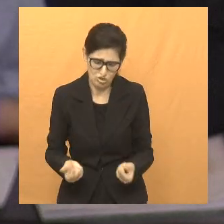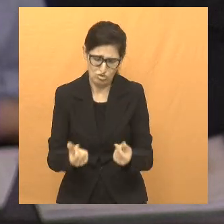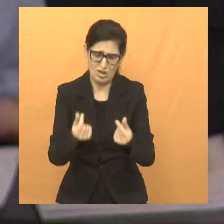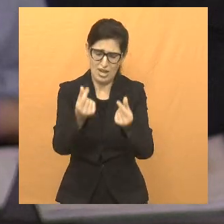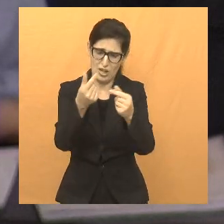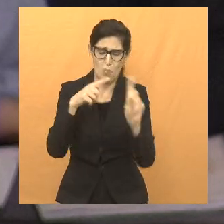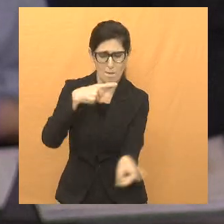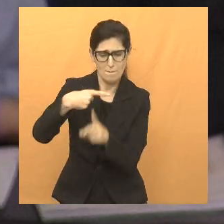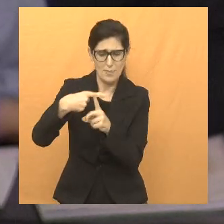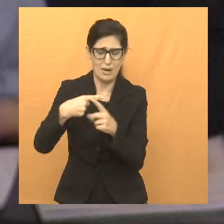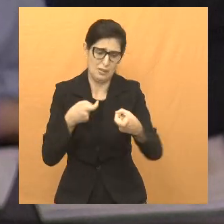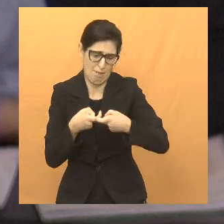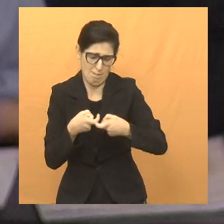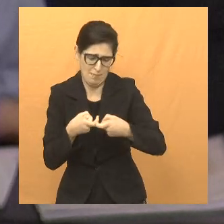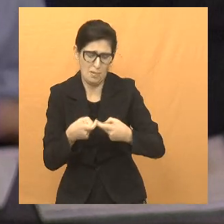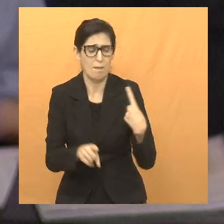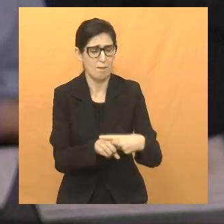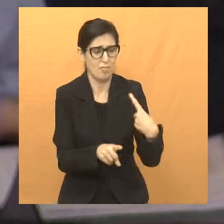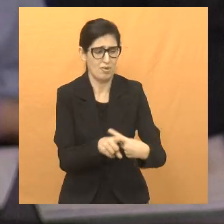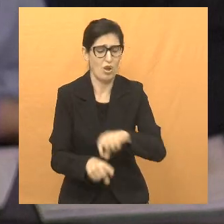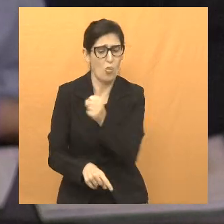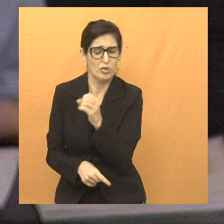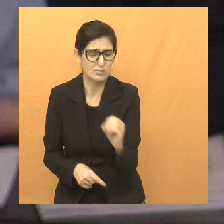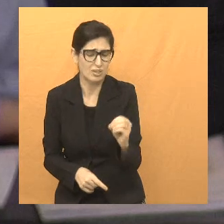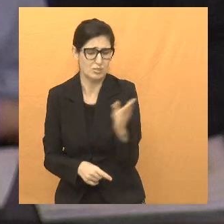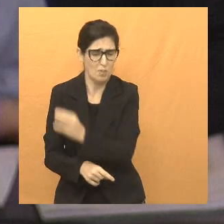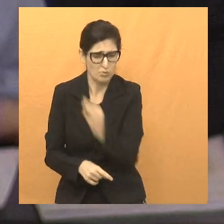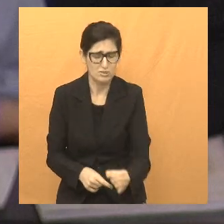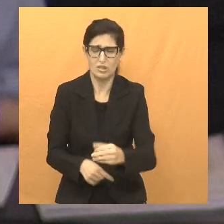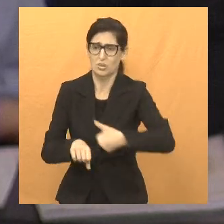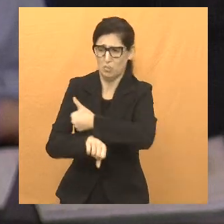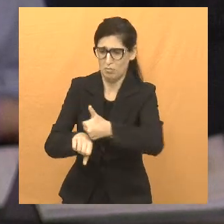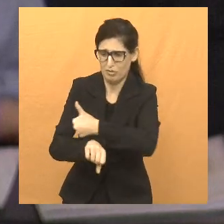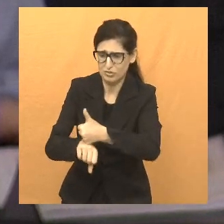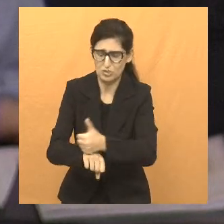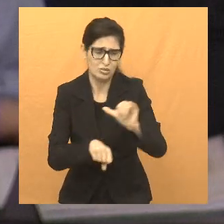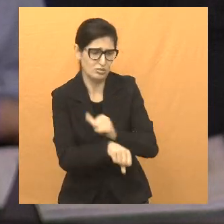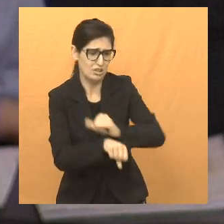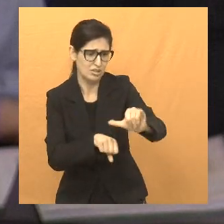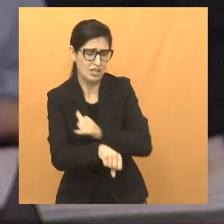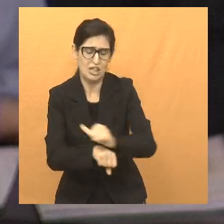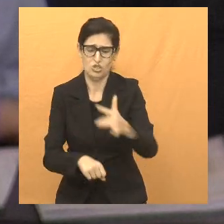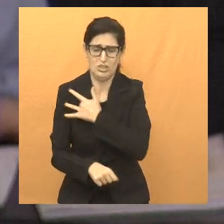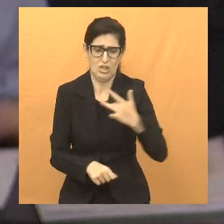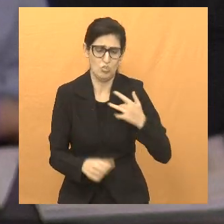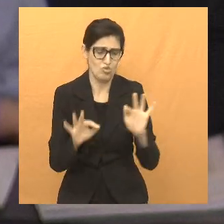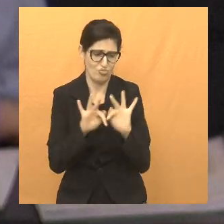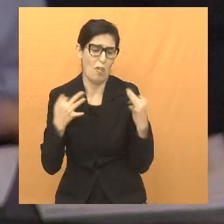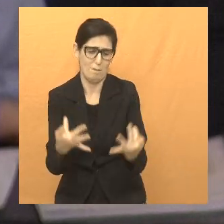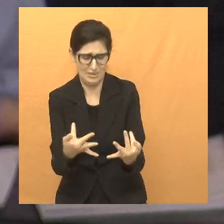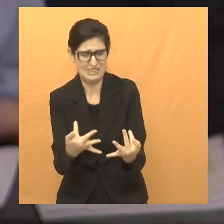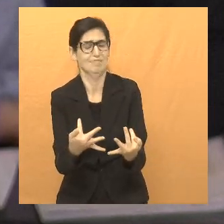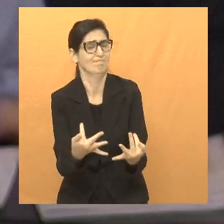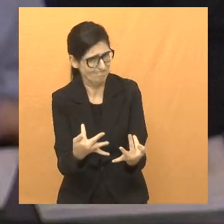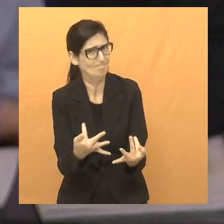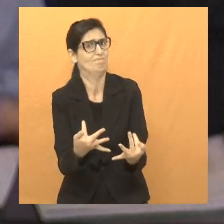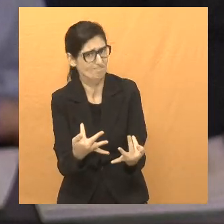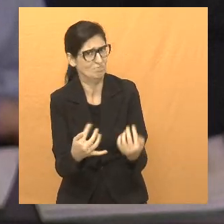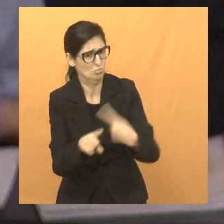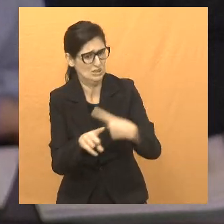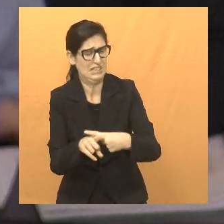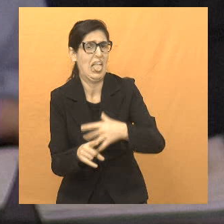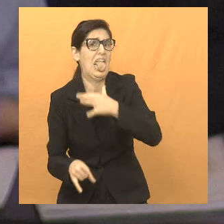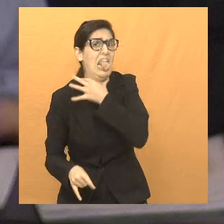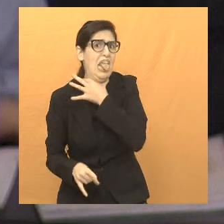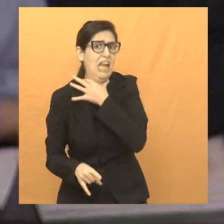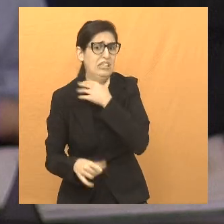a nossa cidade tem 80% de profissionais na estratégia de saúde da família. A gente tem feito